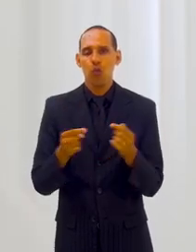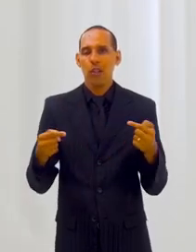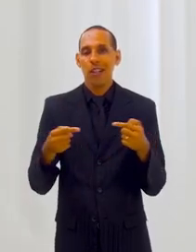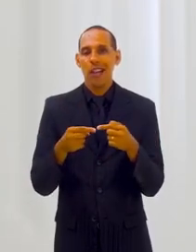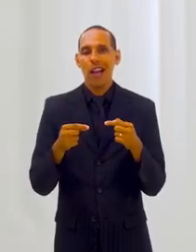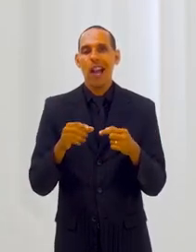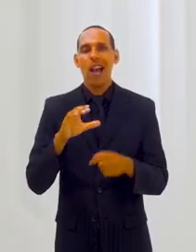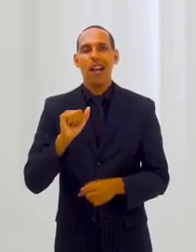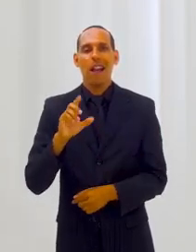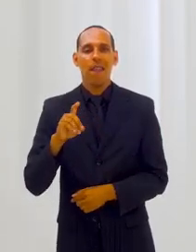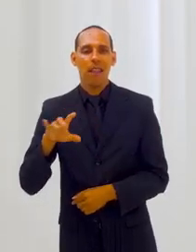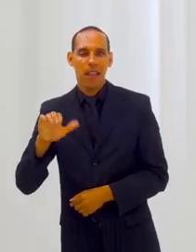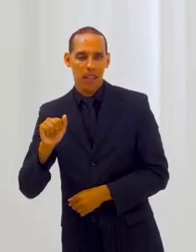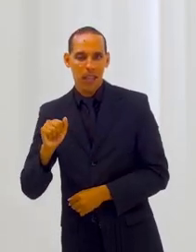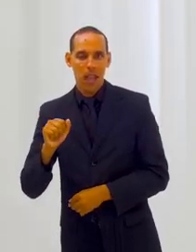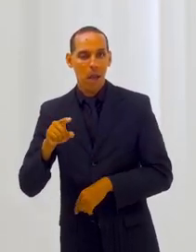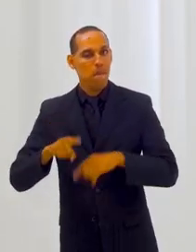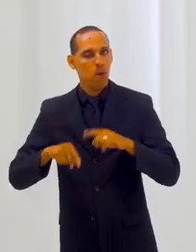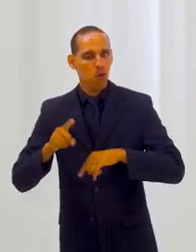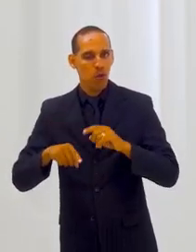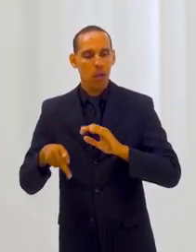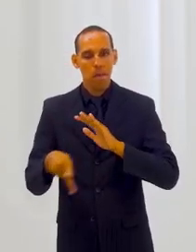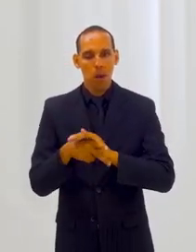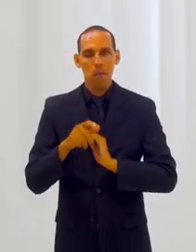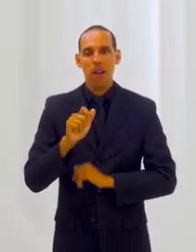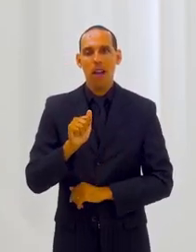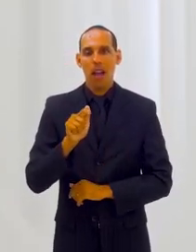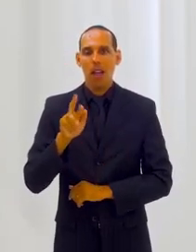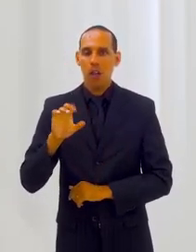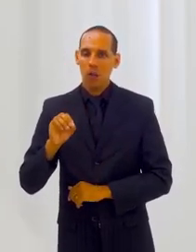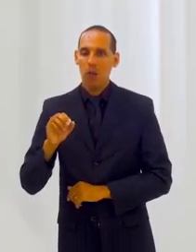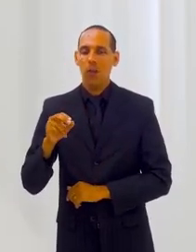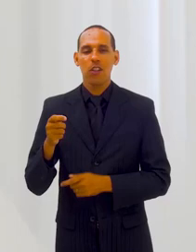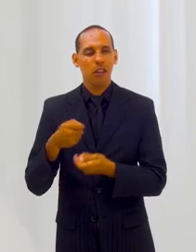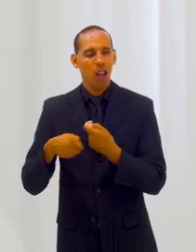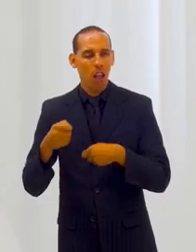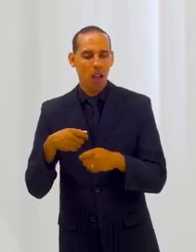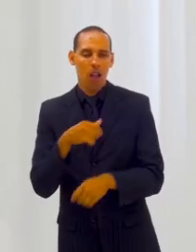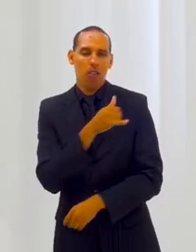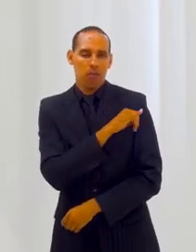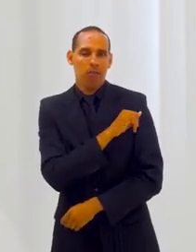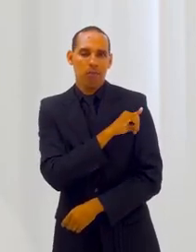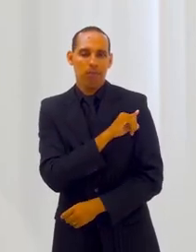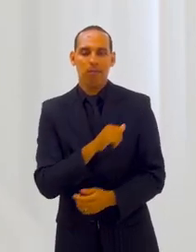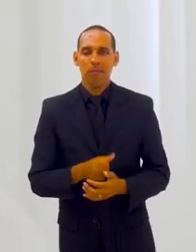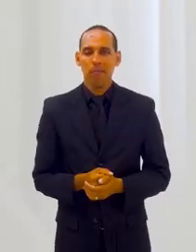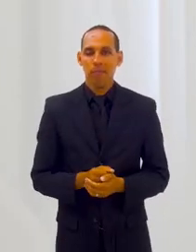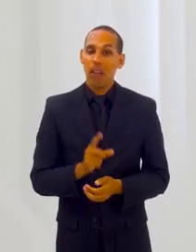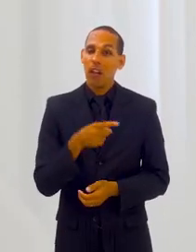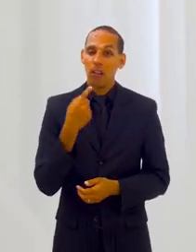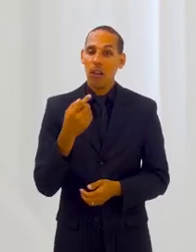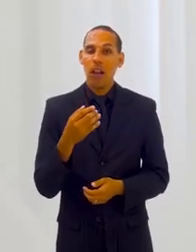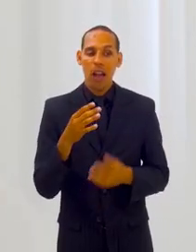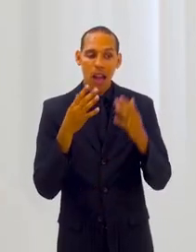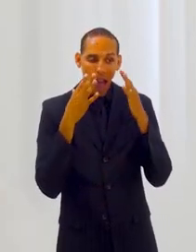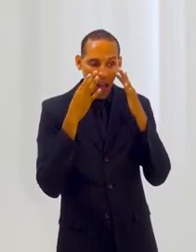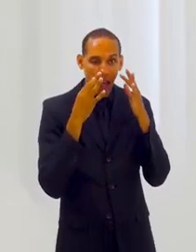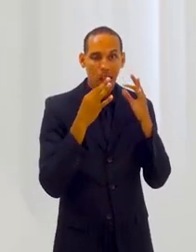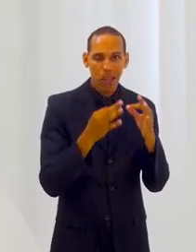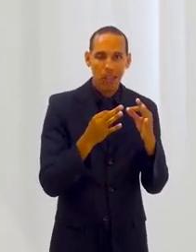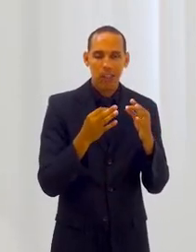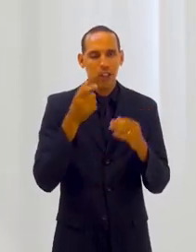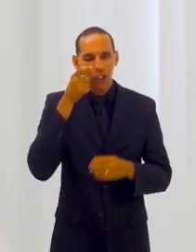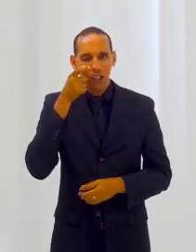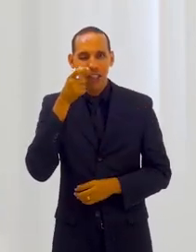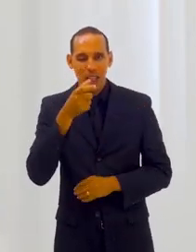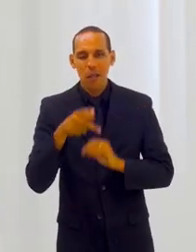cadeia produtiva do agronegócio fluminense, né? Dessa maneira, atendendo os interesses tanto da indústria